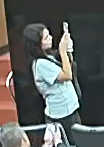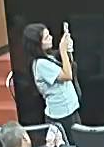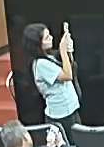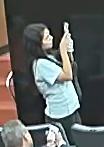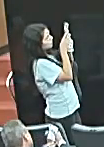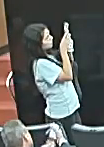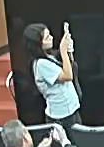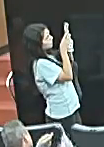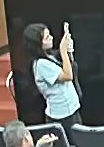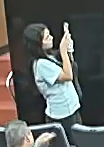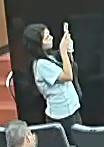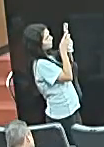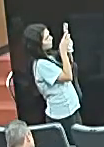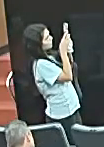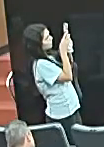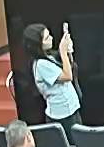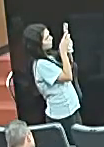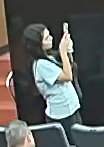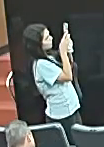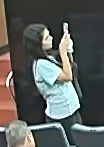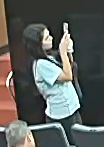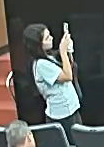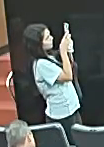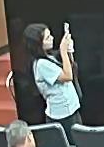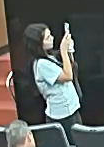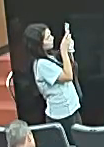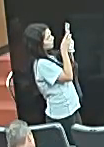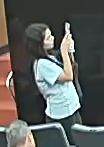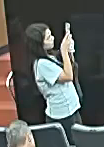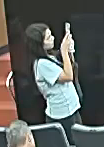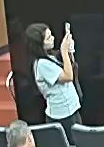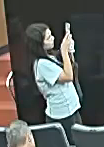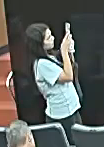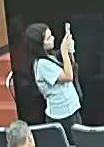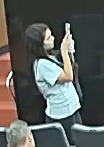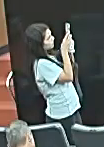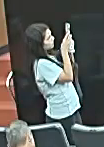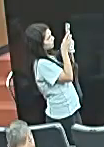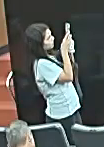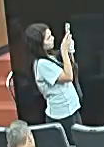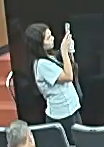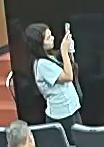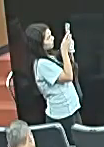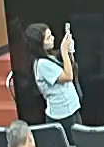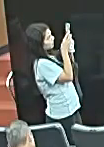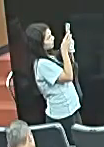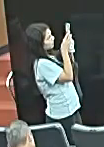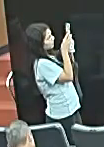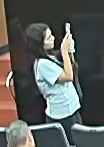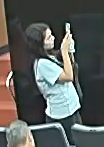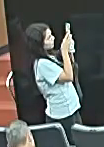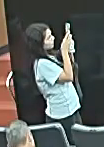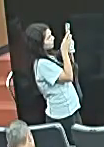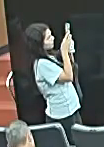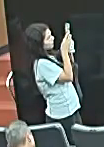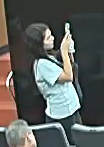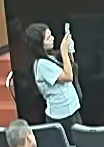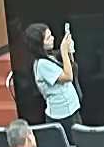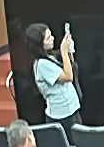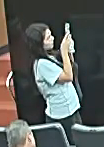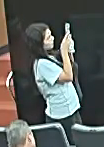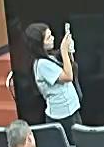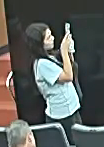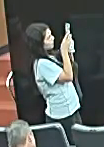então se faz necessário também a questão de deveres e direitos yew não tratar de uma lei orgânica